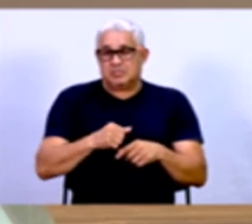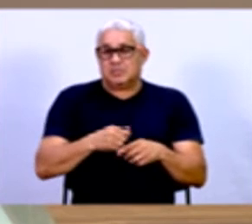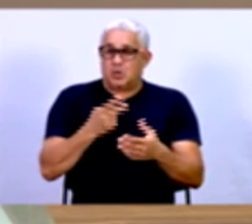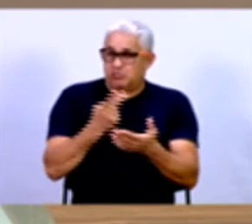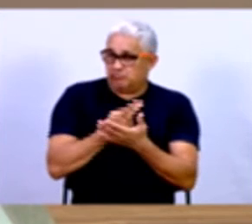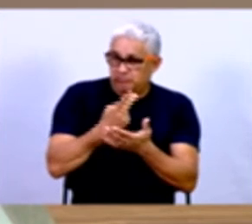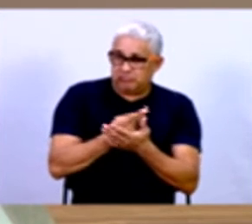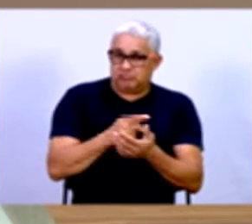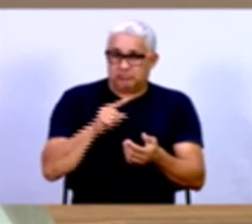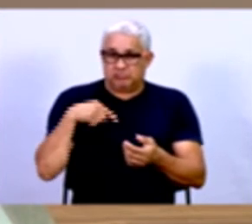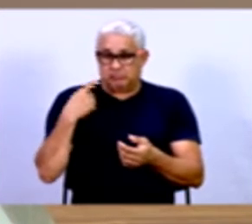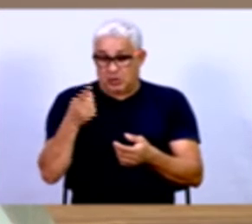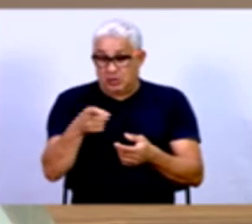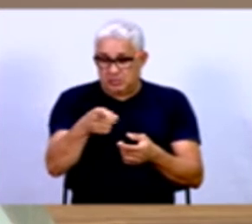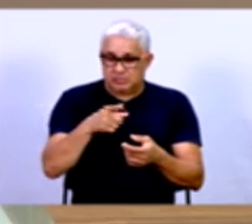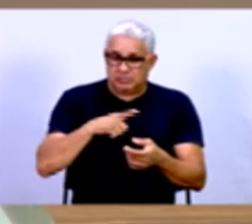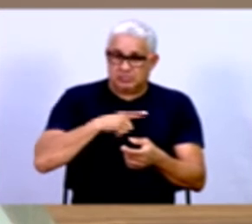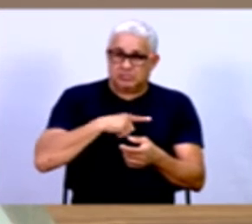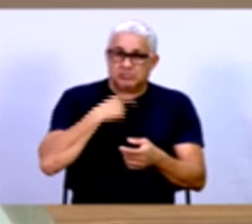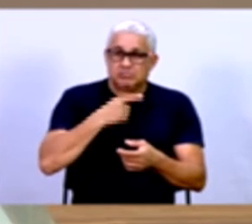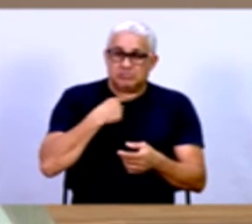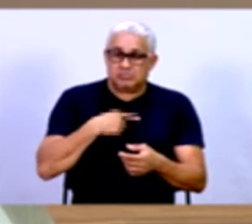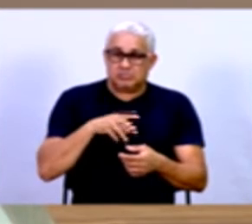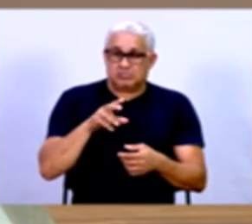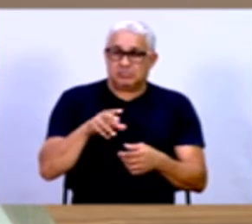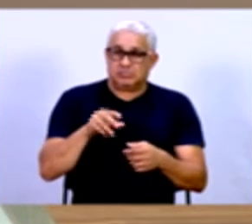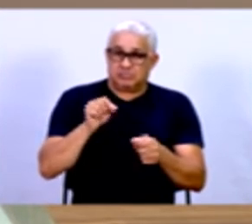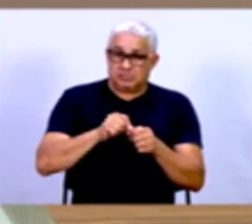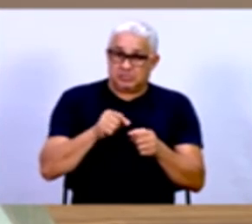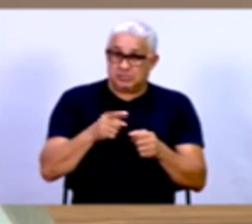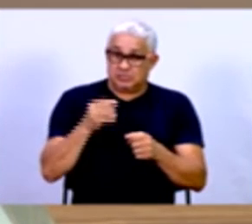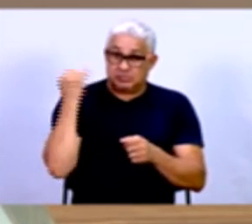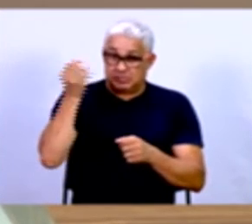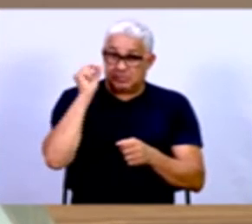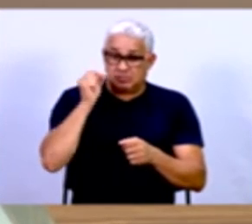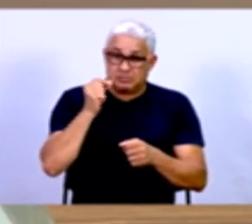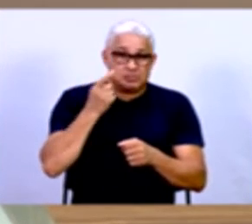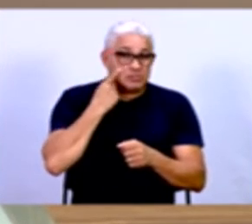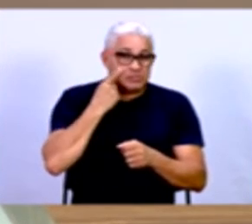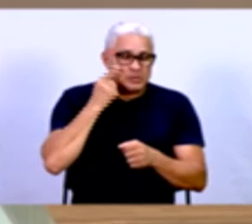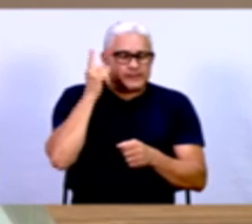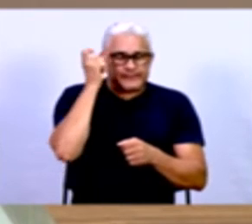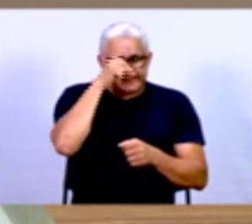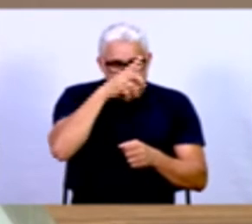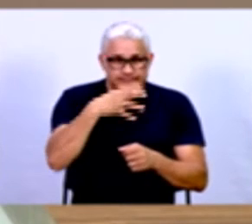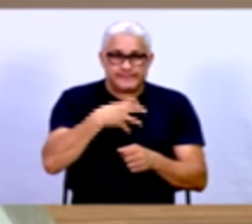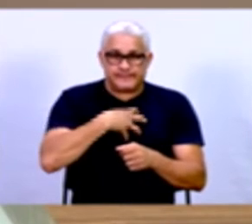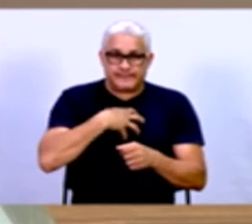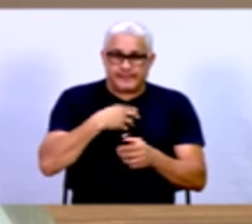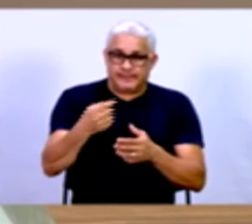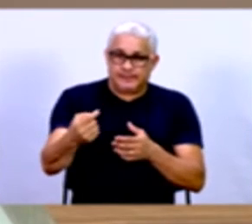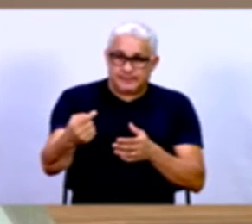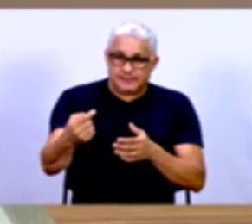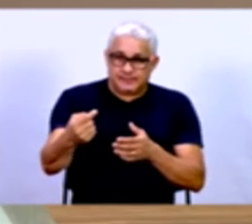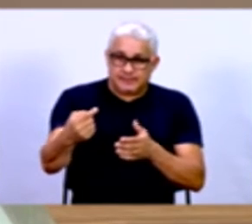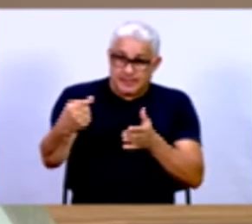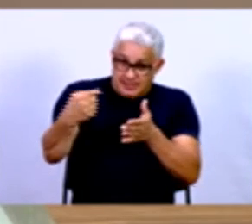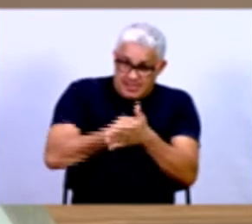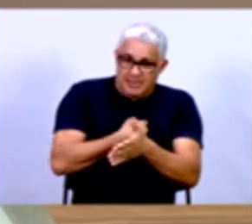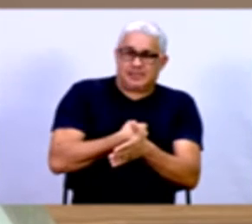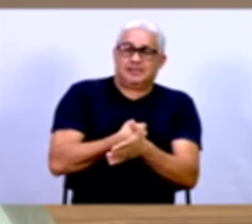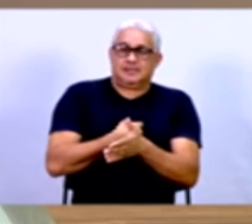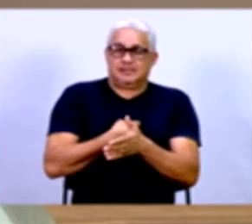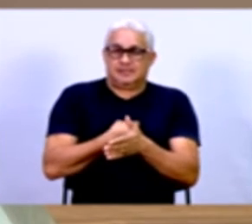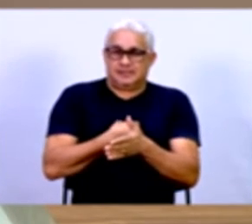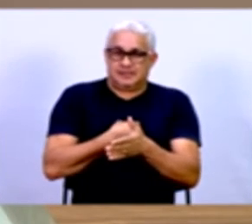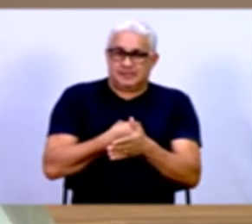tendo. Agora, quando vocês pegarem para fazer, o importante é que vocês observem quais são as dificuldades que vocês estão tendo, repassem para a gente que a gente possa, após o intervalo,